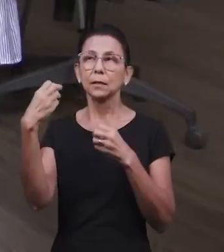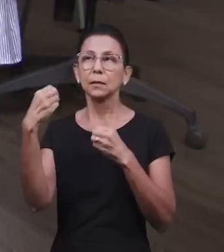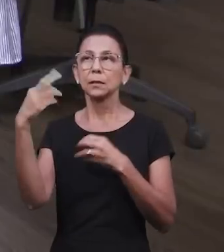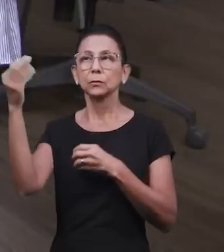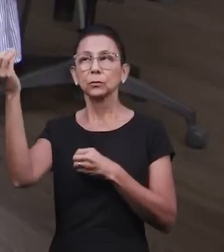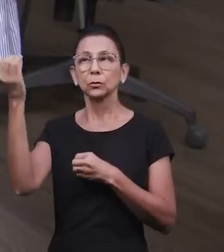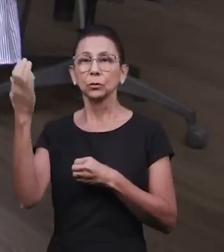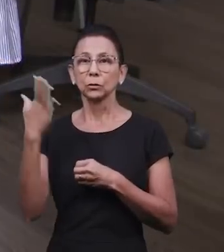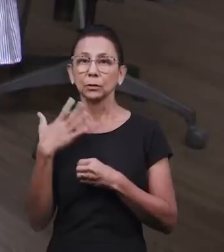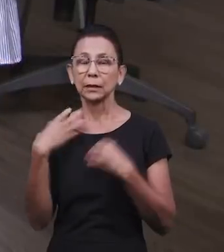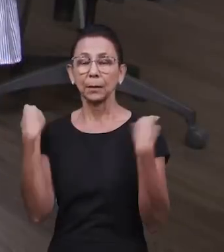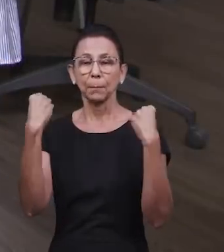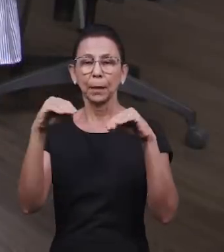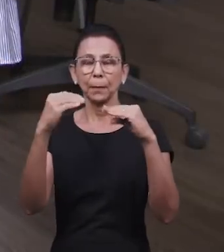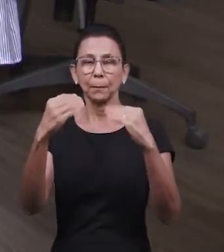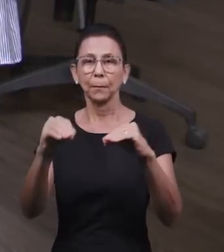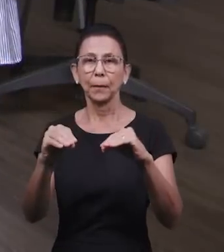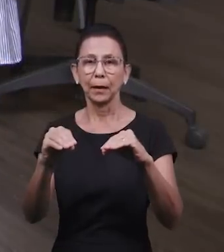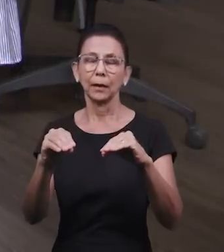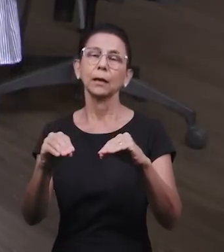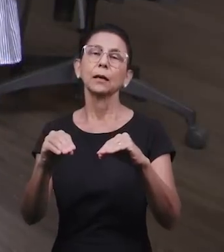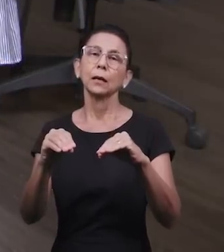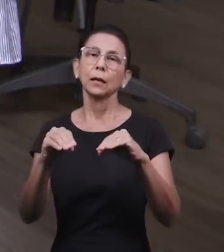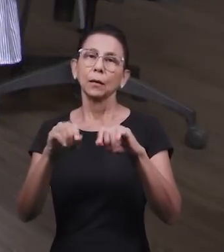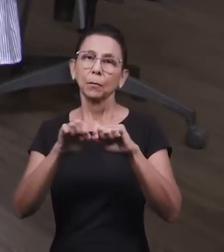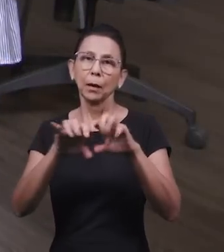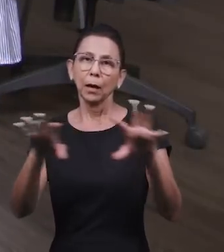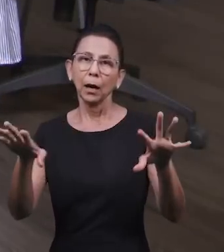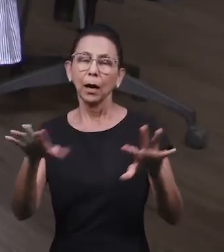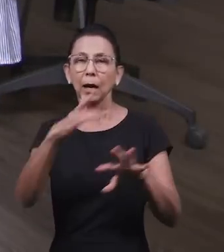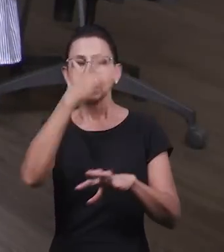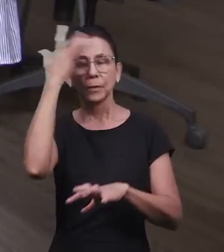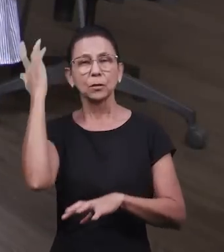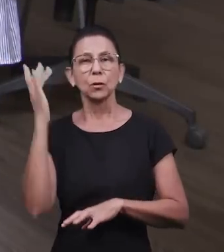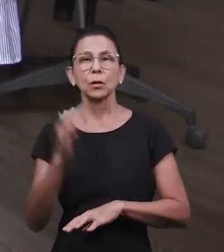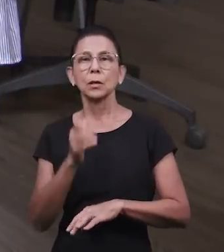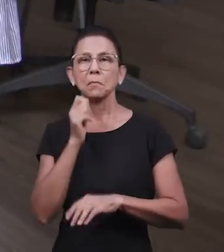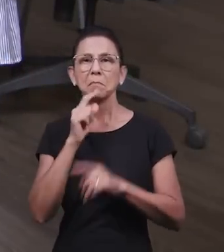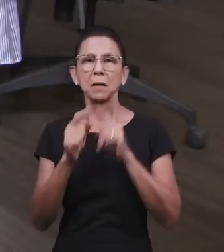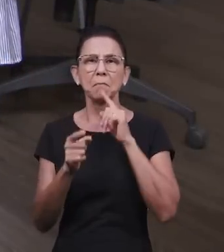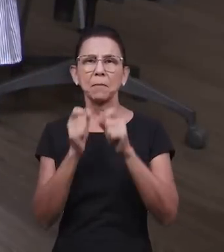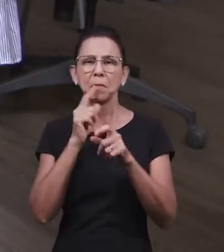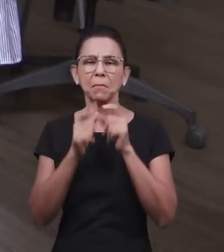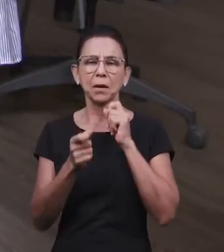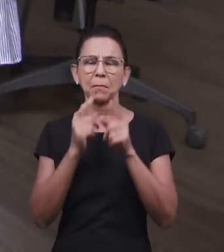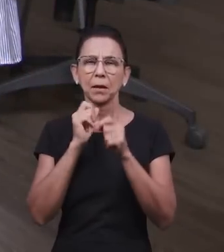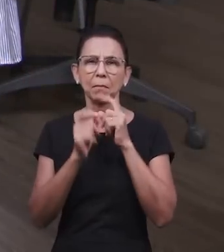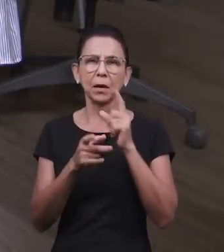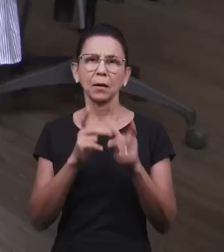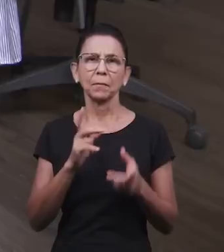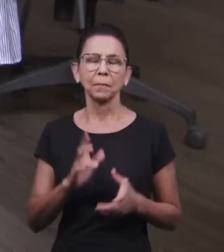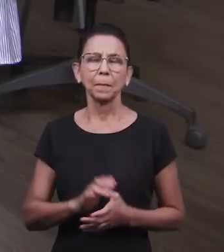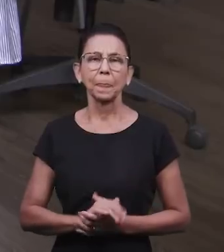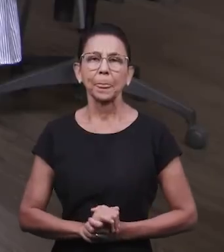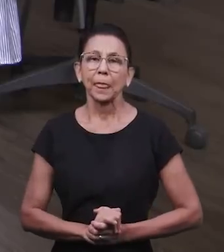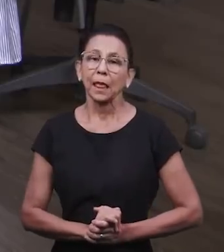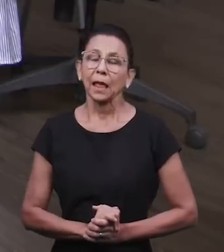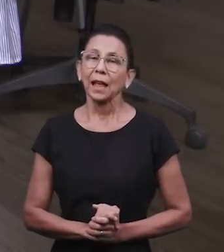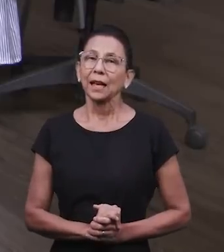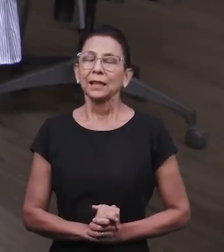A coisa da crítica, como André, você perguntou e André também mencionou, as pessoas acreditam que por haver um celular, as pessoas não